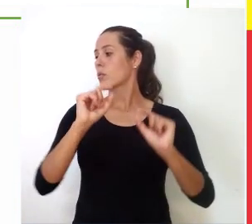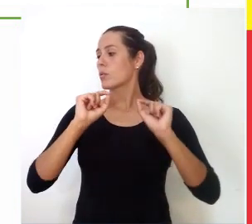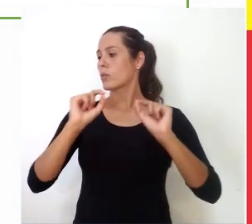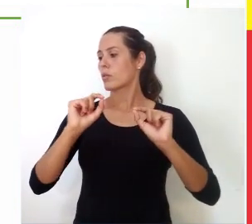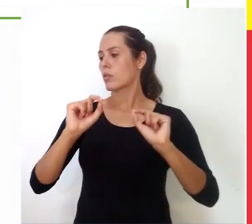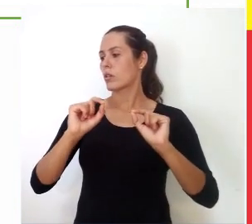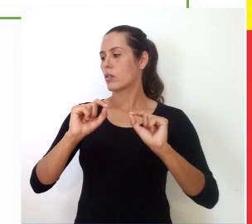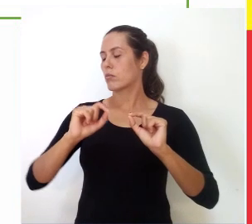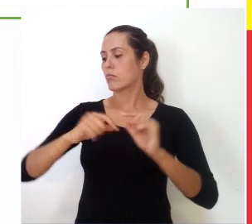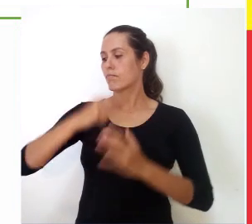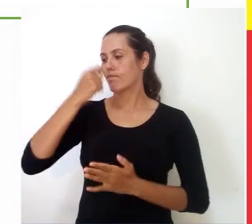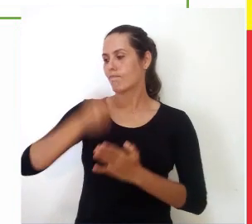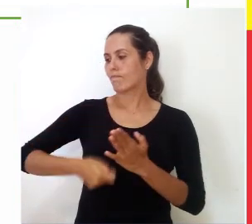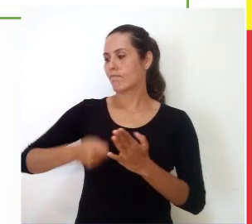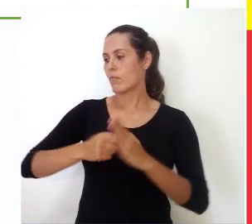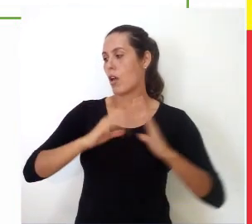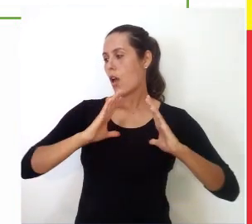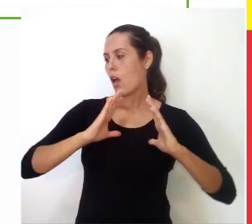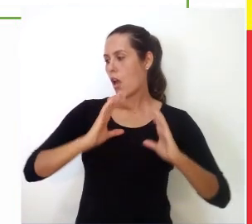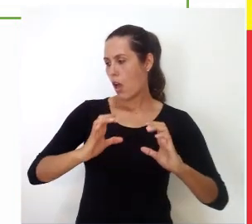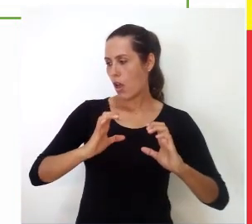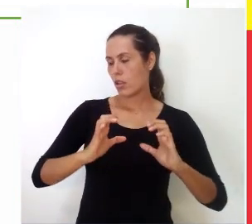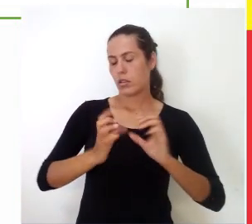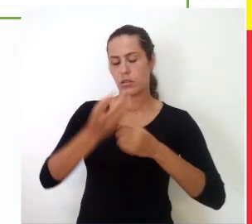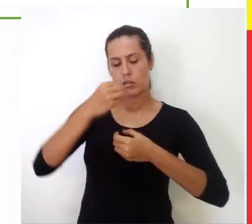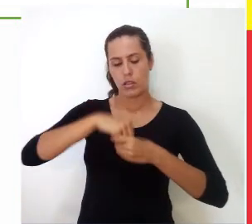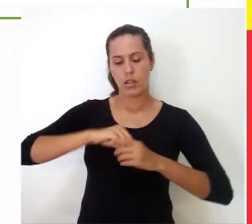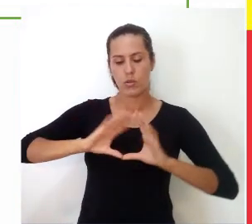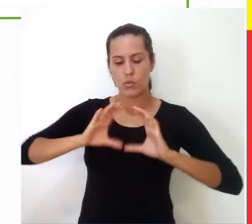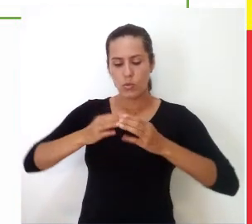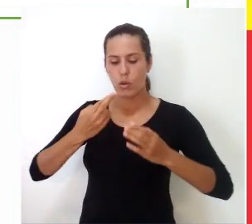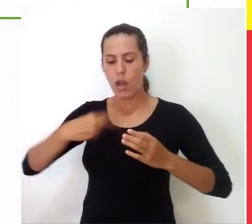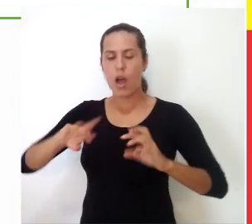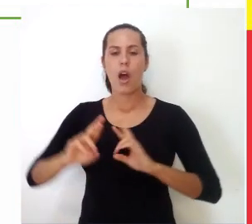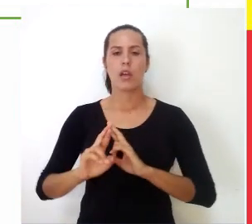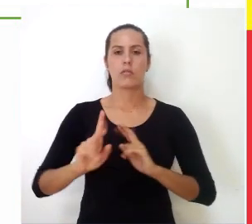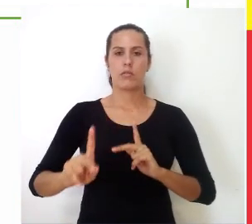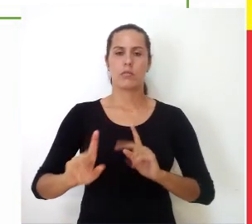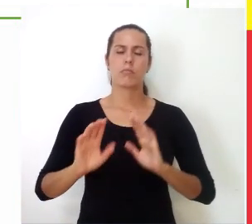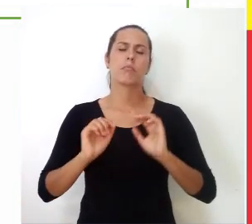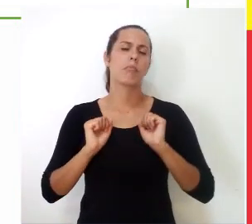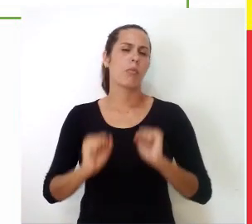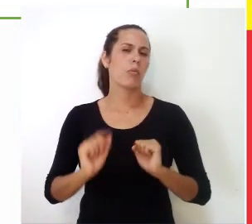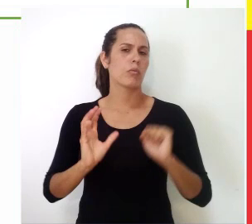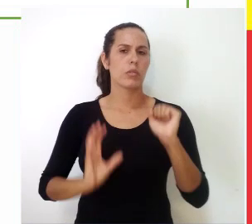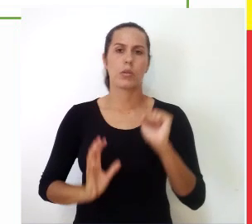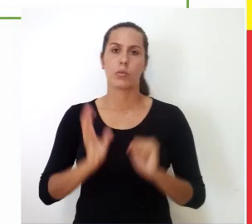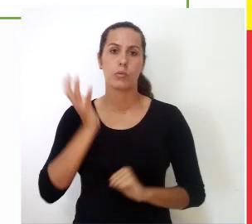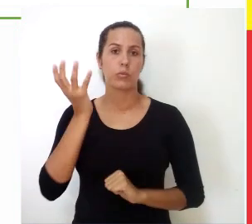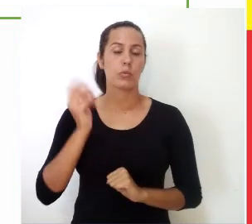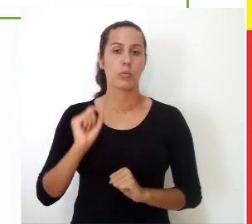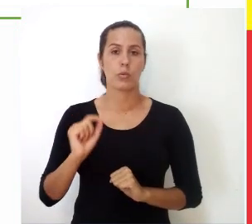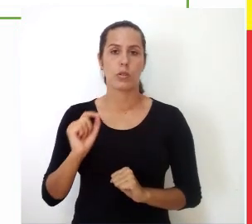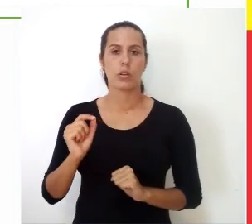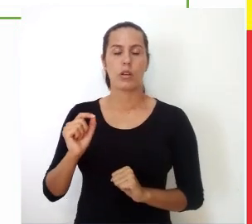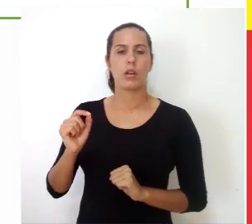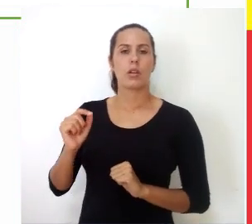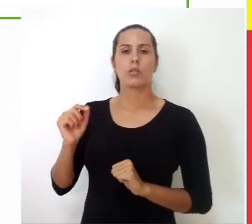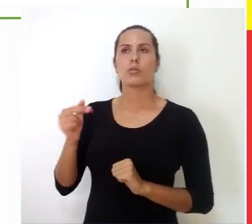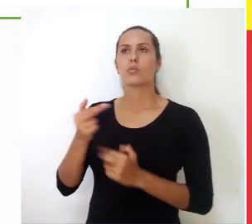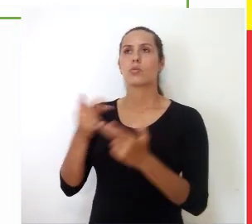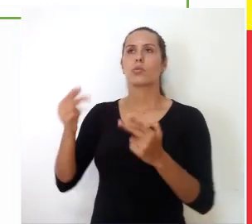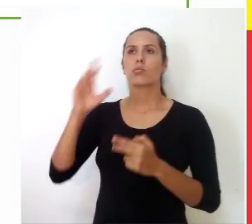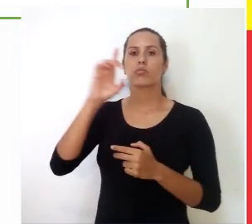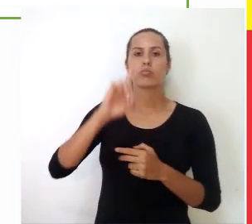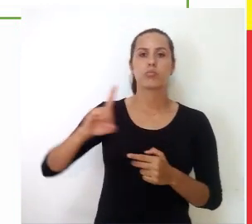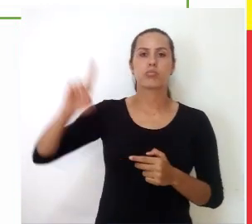Ela é fundamentada de forma diferente. Ela pode ser derivada diretamente de um misterioso ser divino